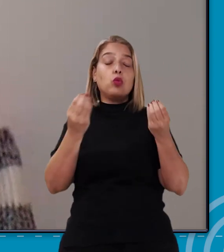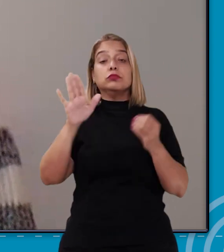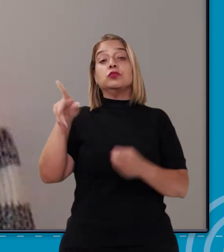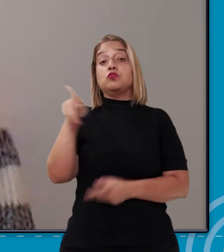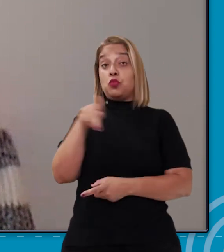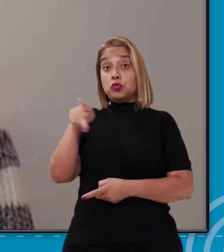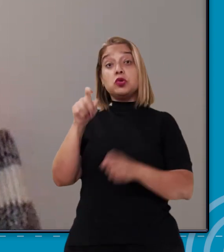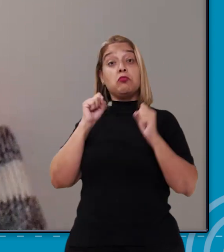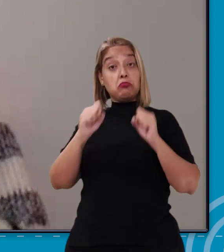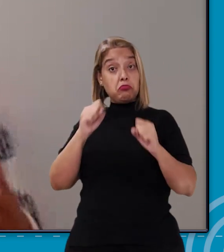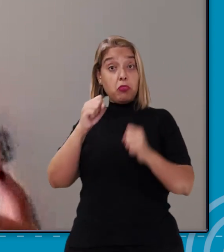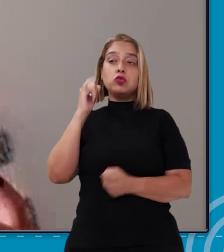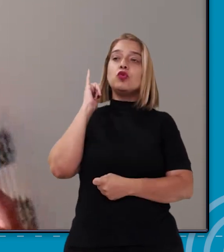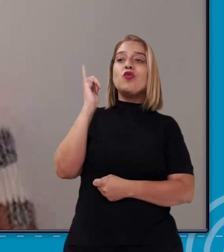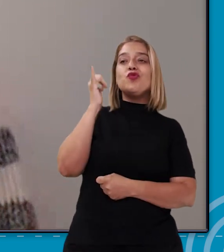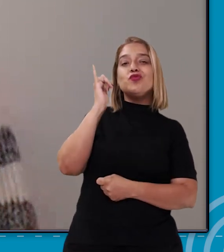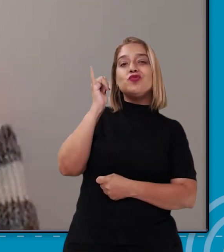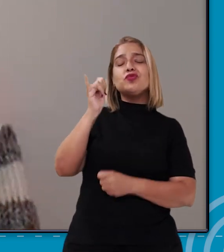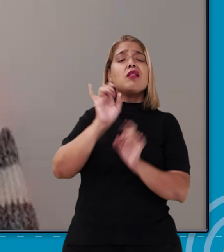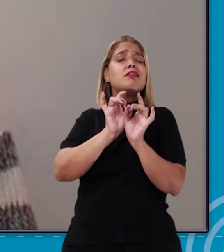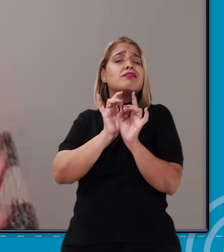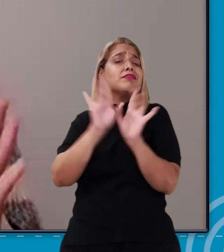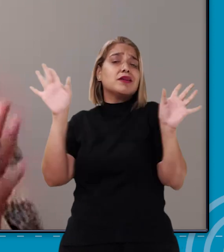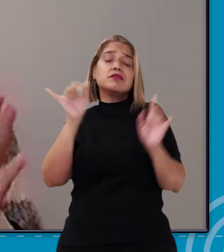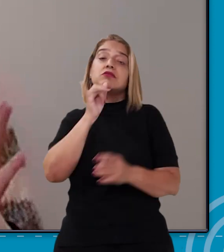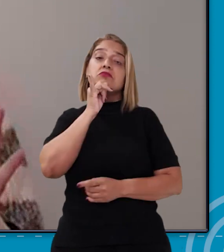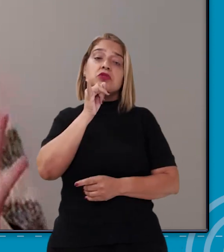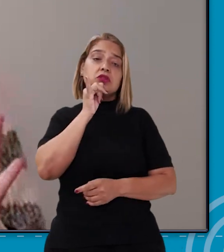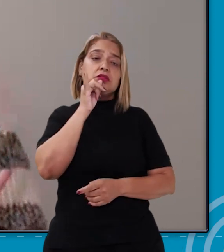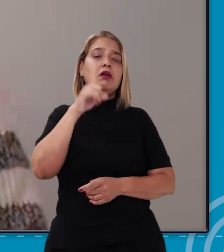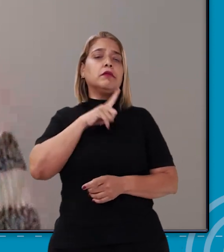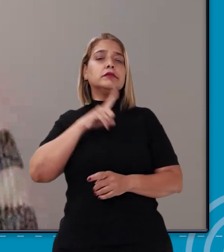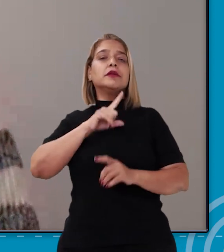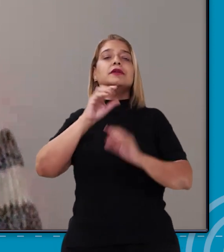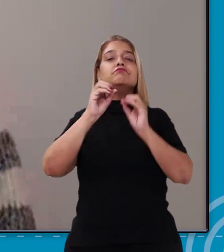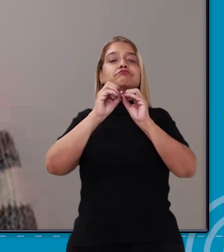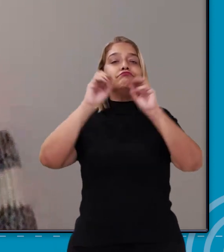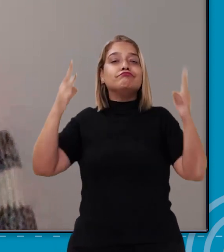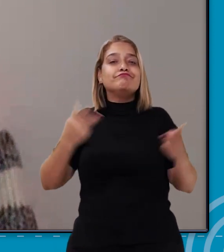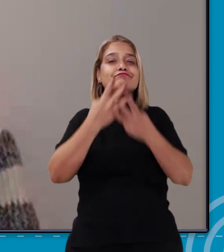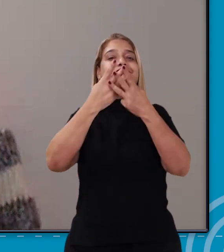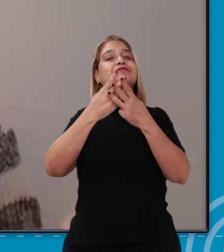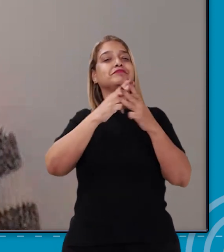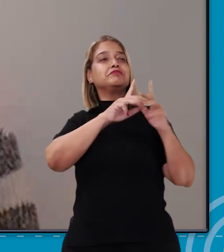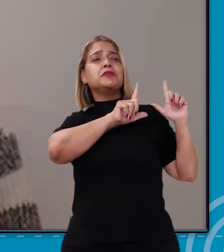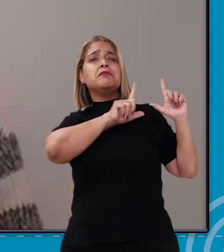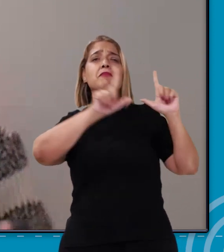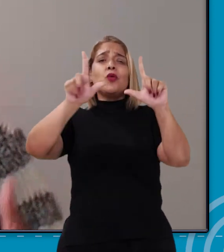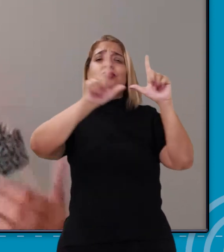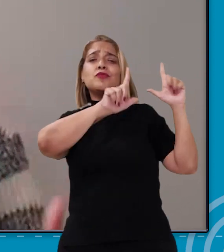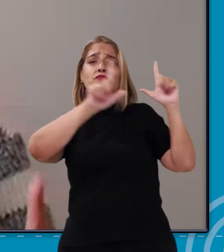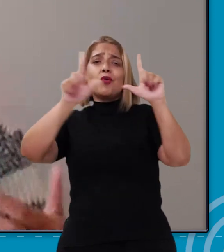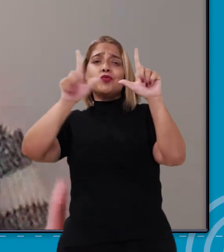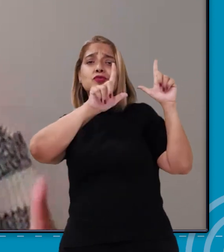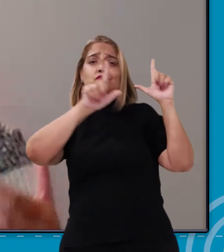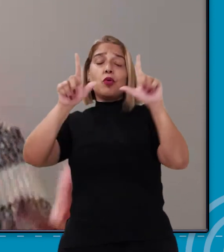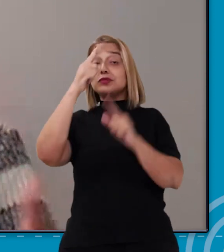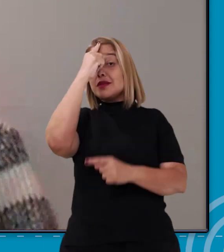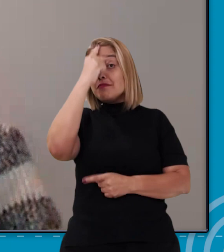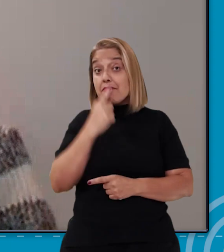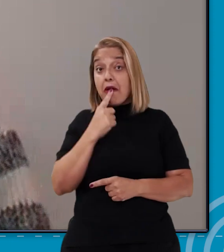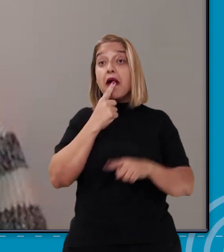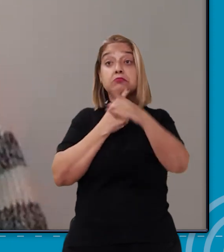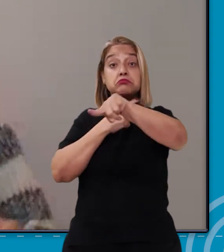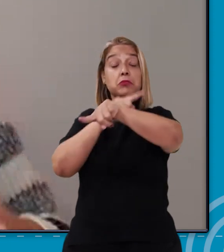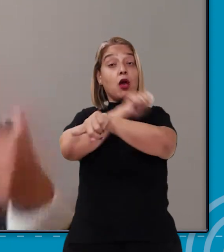a contação de histórias de uma forma livre, colocando em vários slides de um PowerPoint, por exemplo, imagens que possam ser